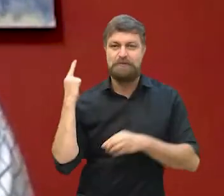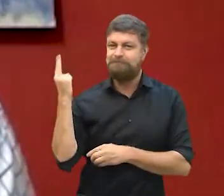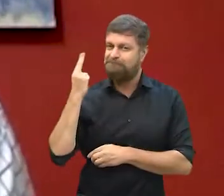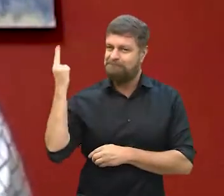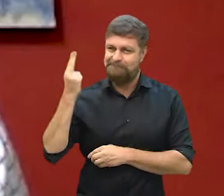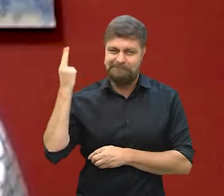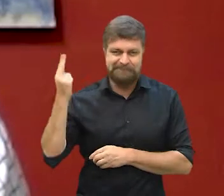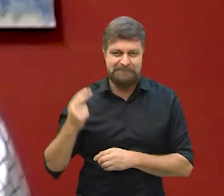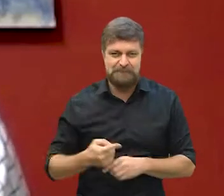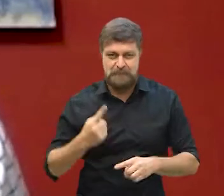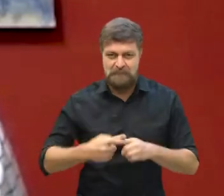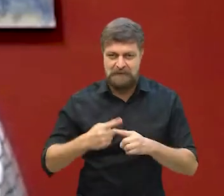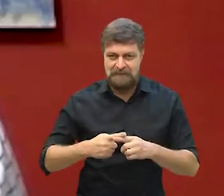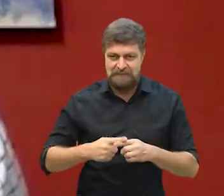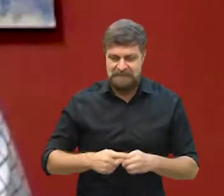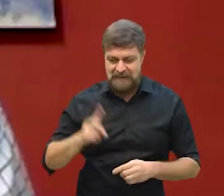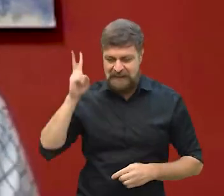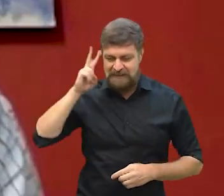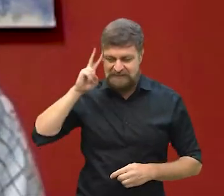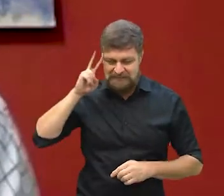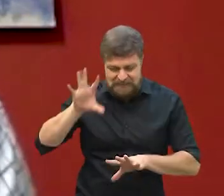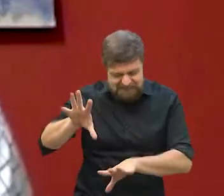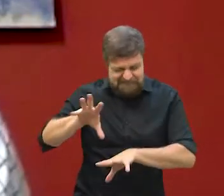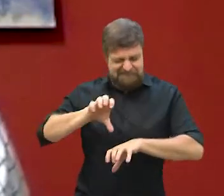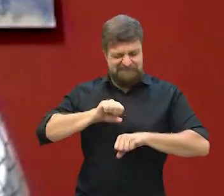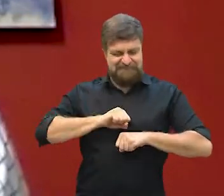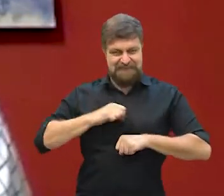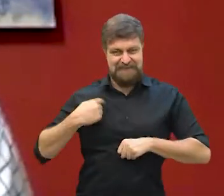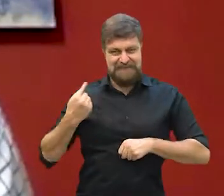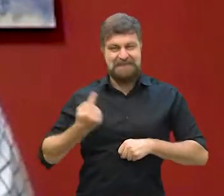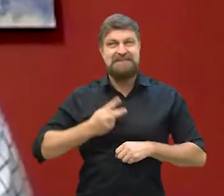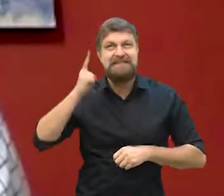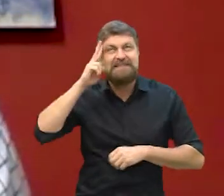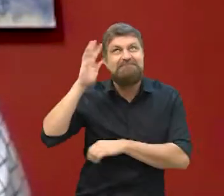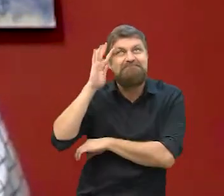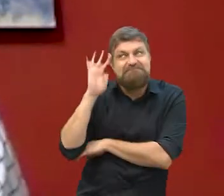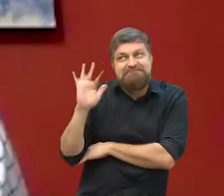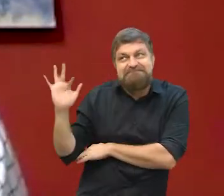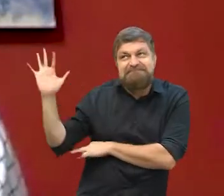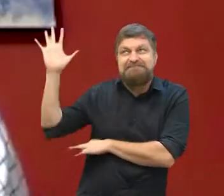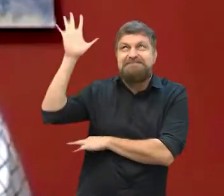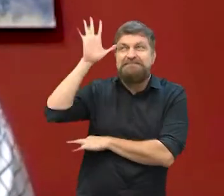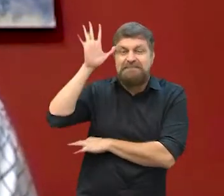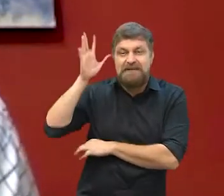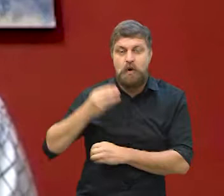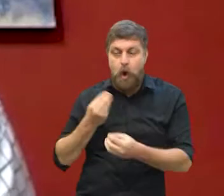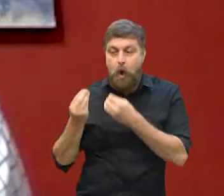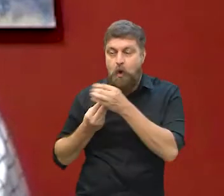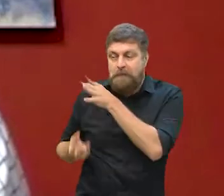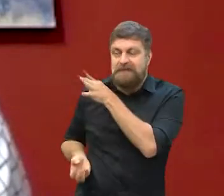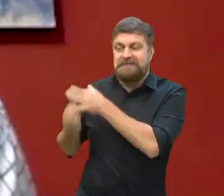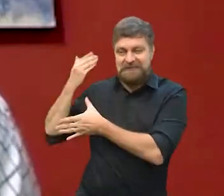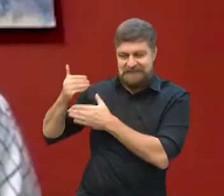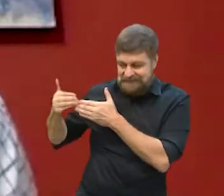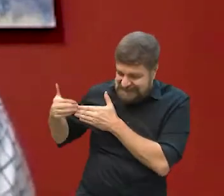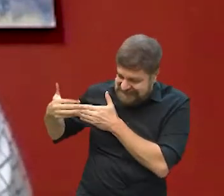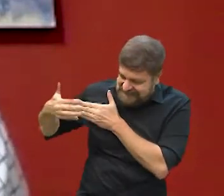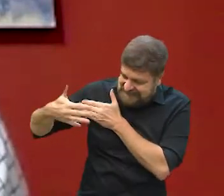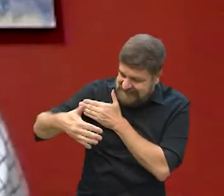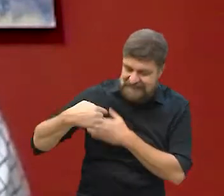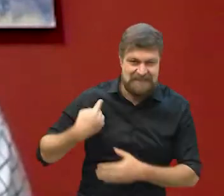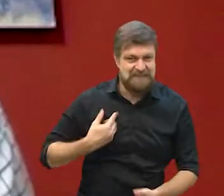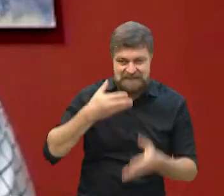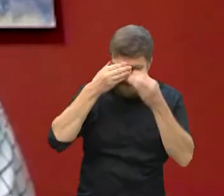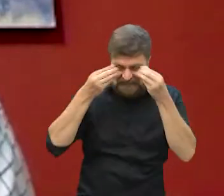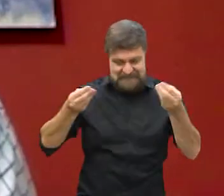se apagarem. Fazem parte da nossa história, da nossa nostalgia e também da gente estar lembrando de onde a gente veio, né? A gente